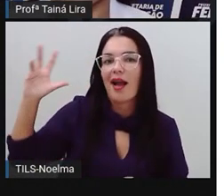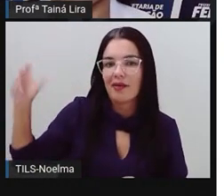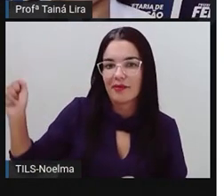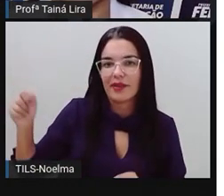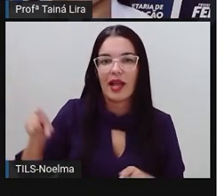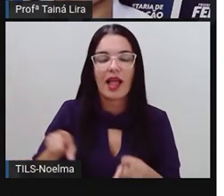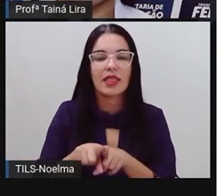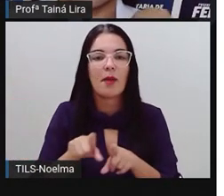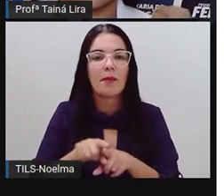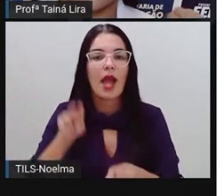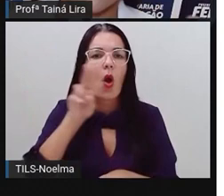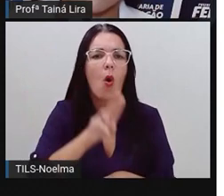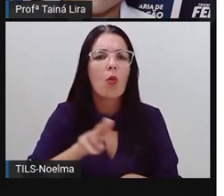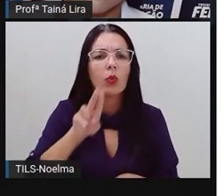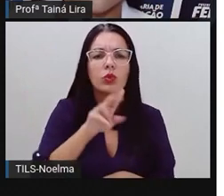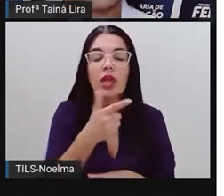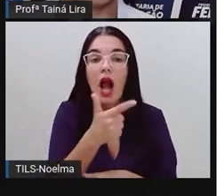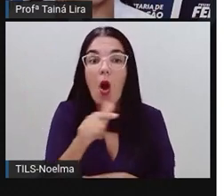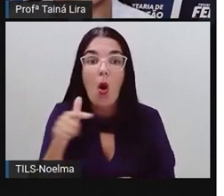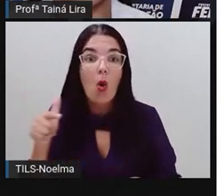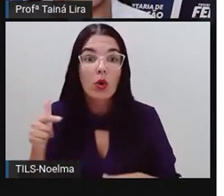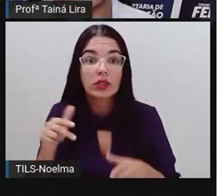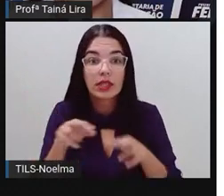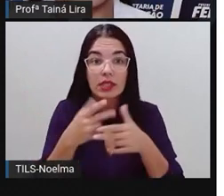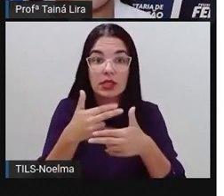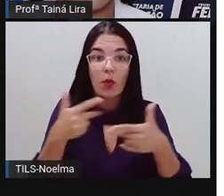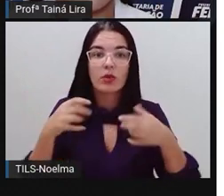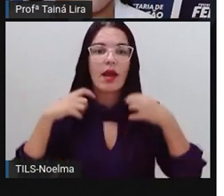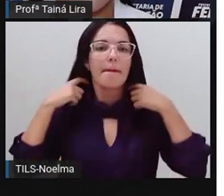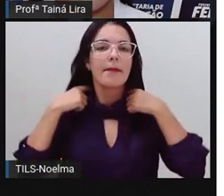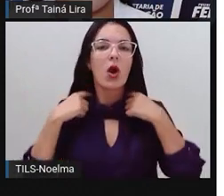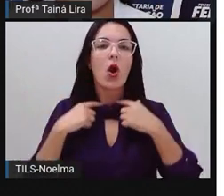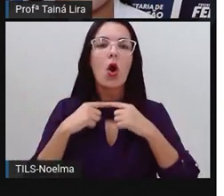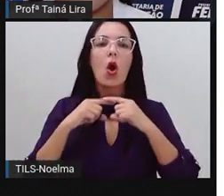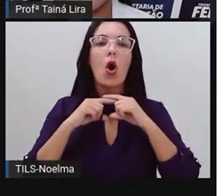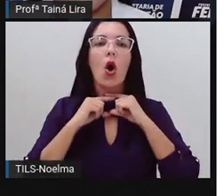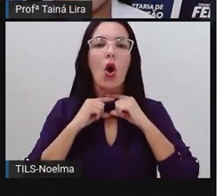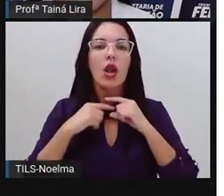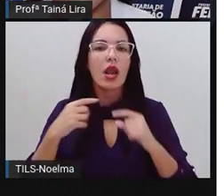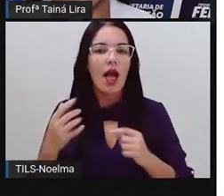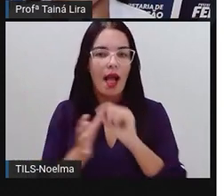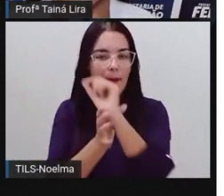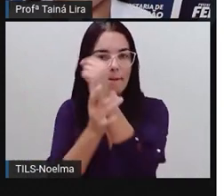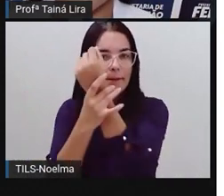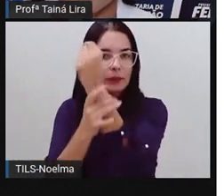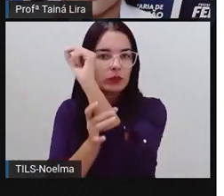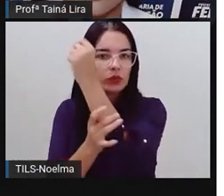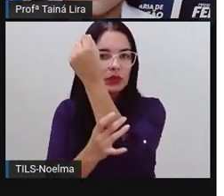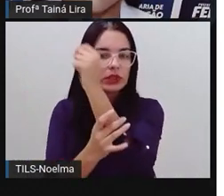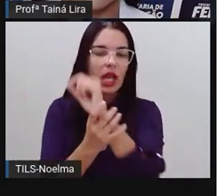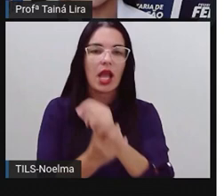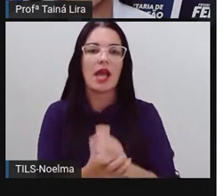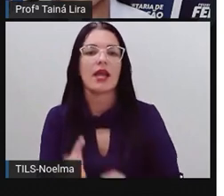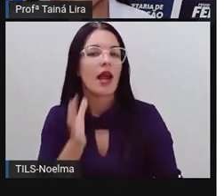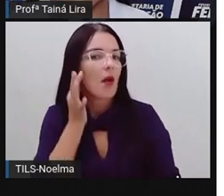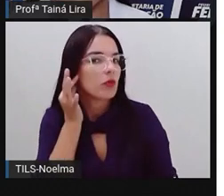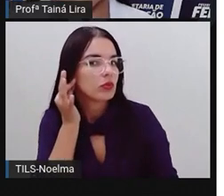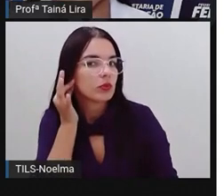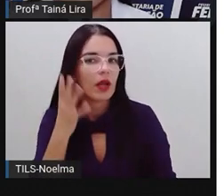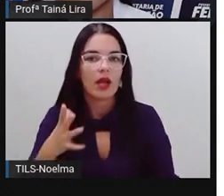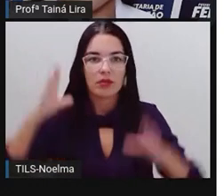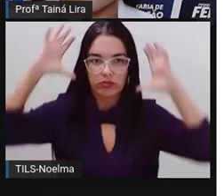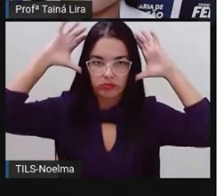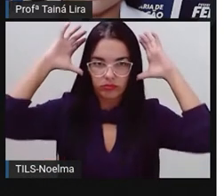que já utilizam outros acessórios ó observa em aí a presença das pulseiras dos colares